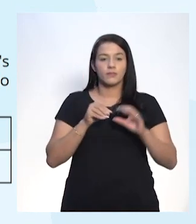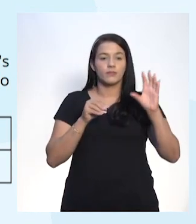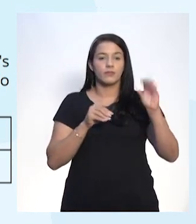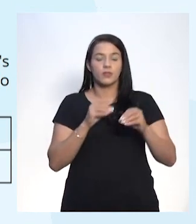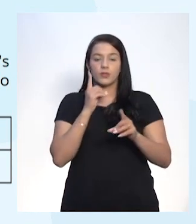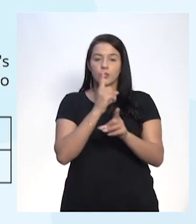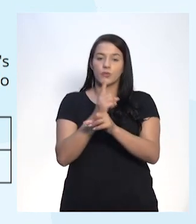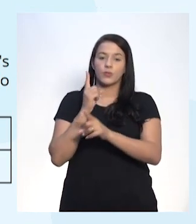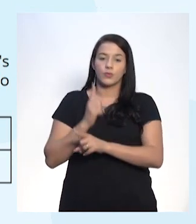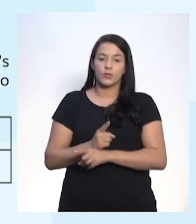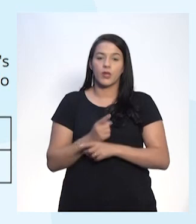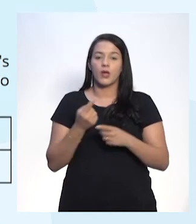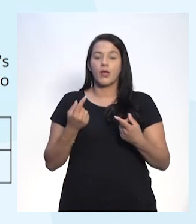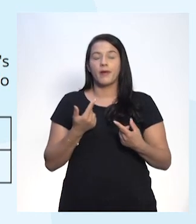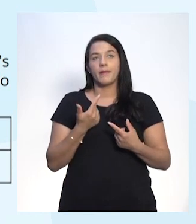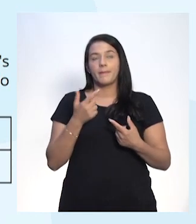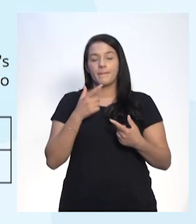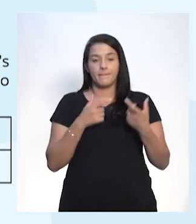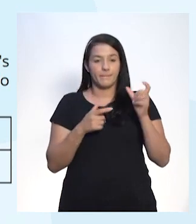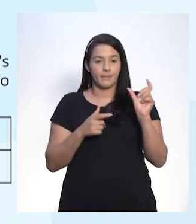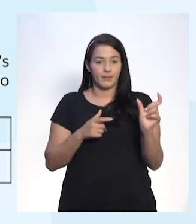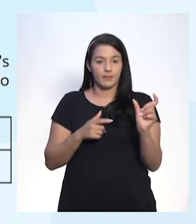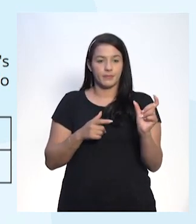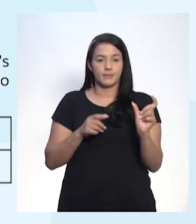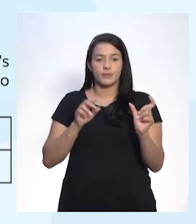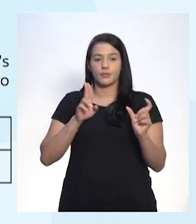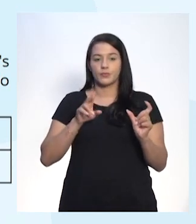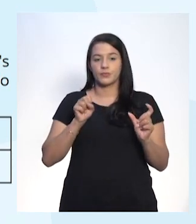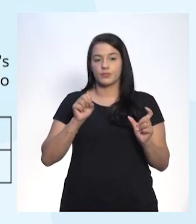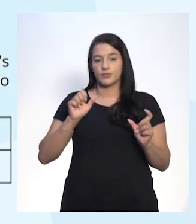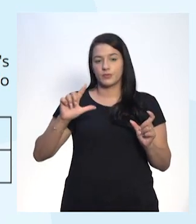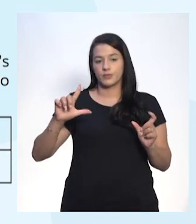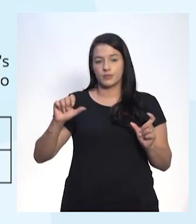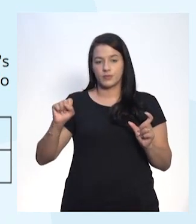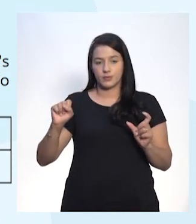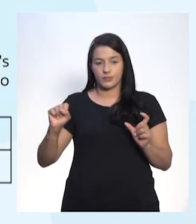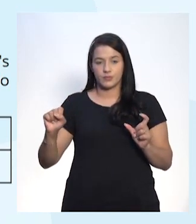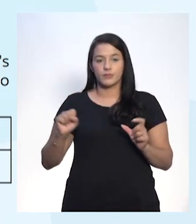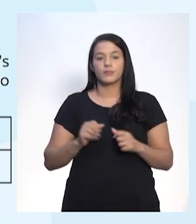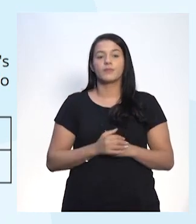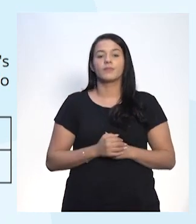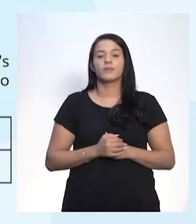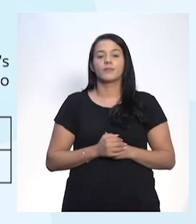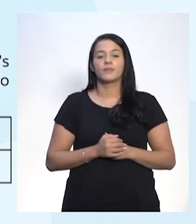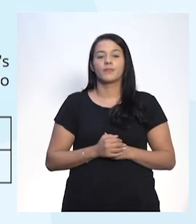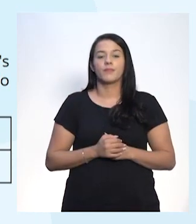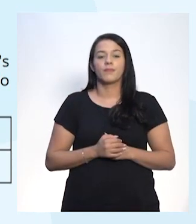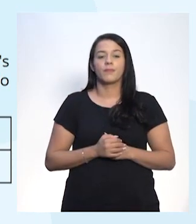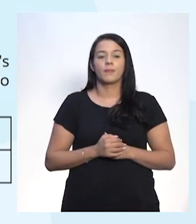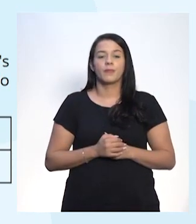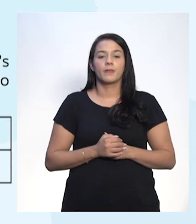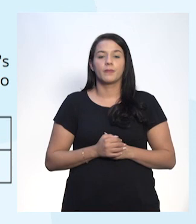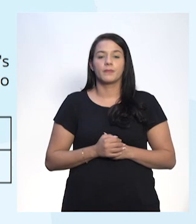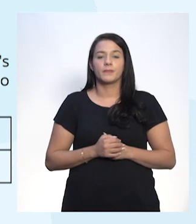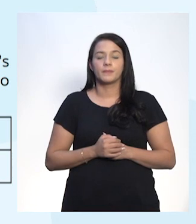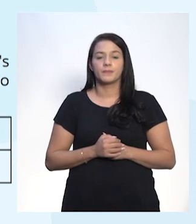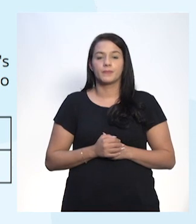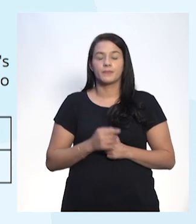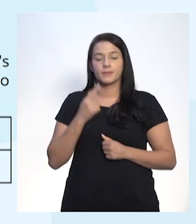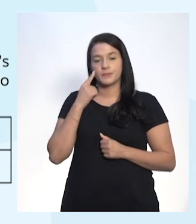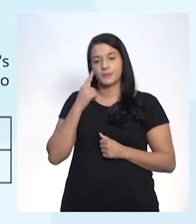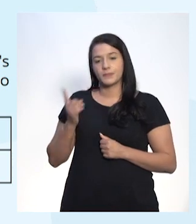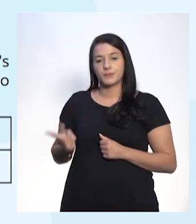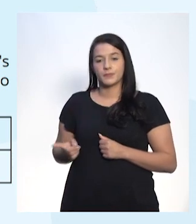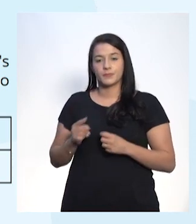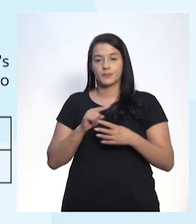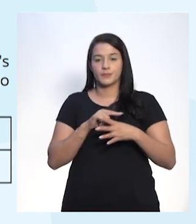aí no texto o oposto delas. As palavras são useless, small, não vamos traduzir, lógico. Useless, small, great e